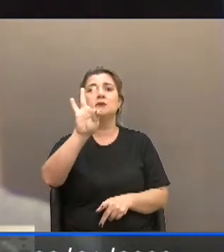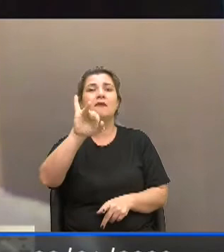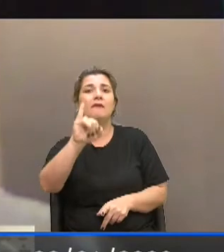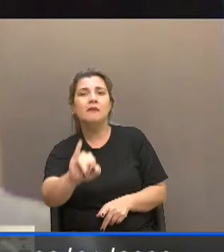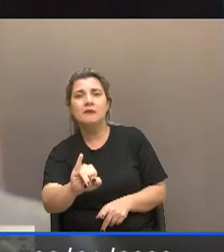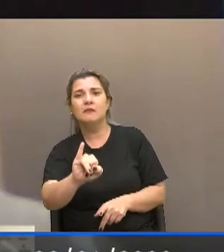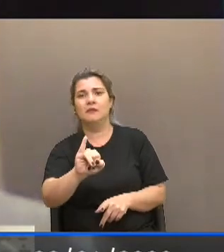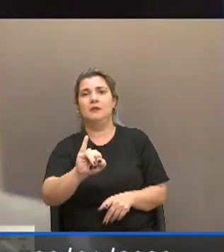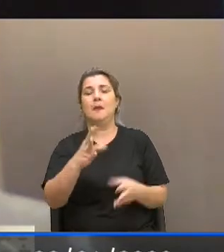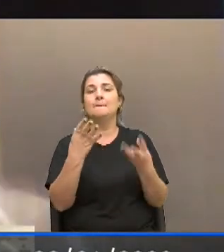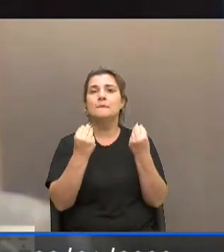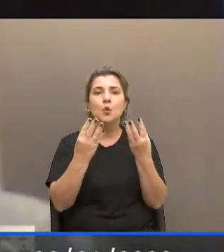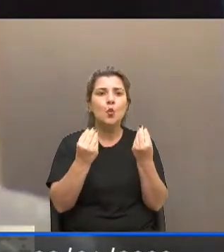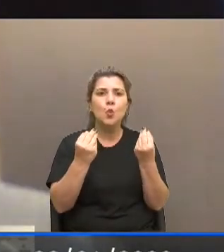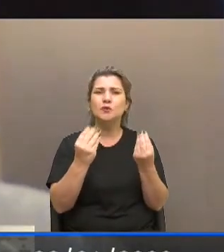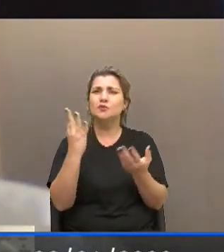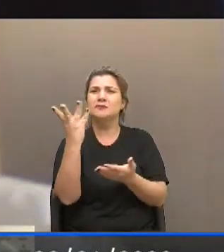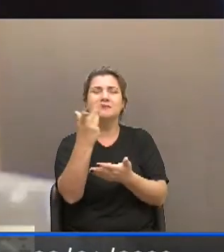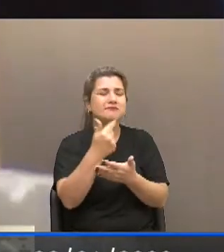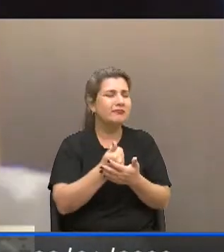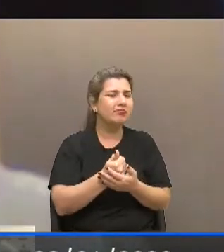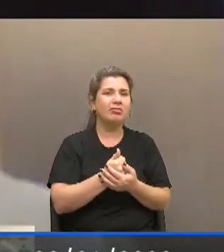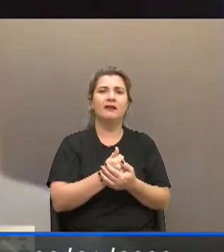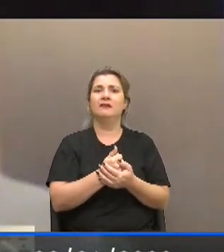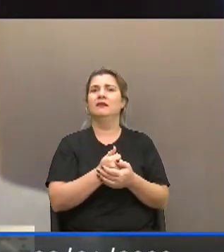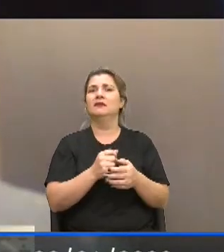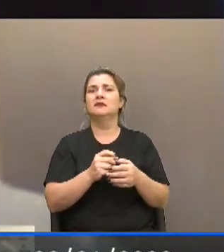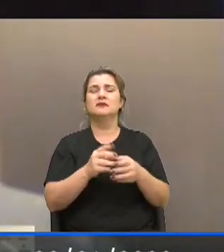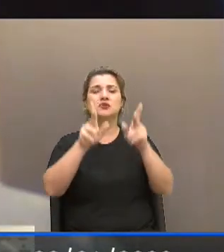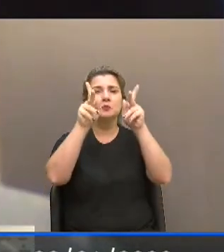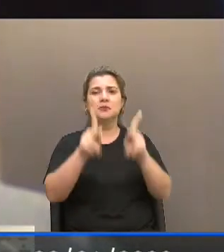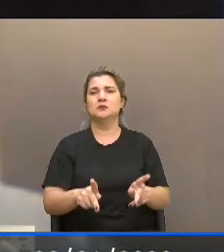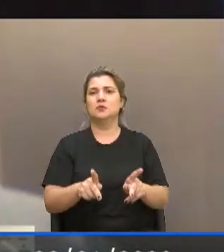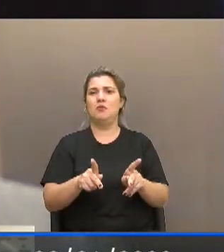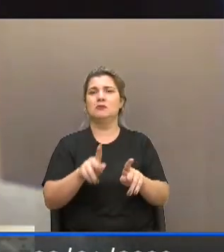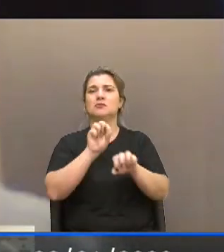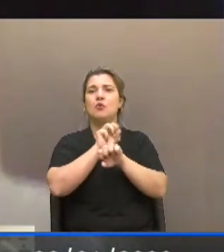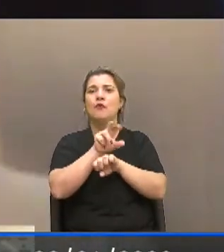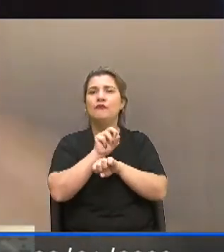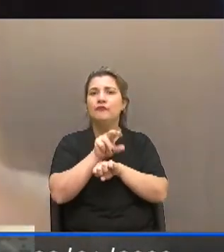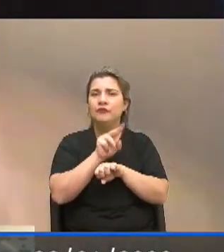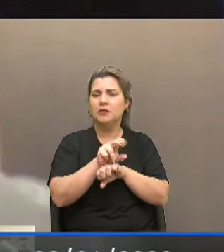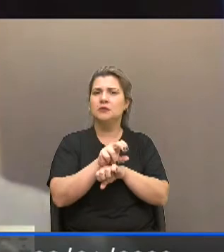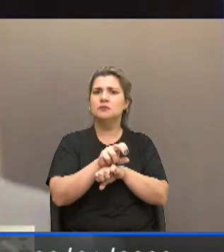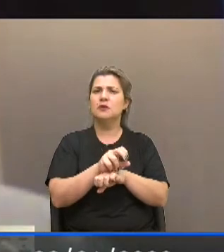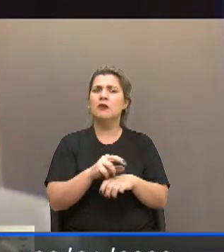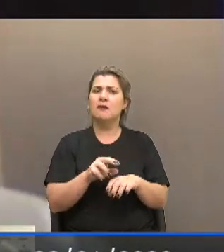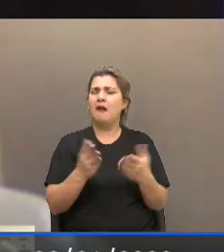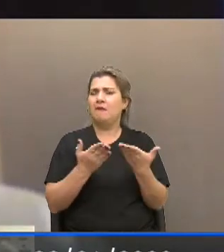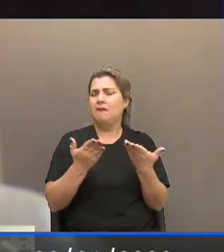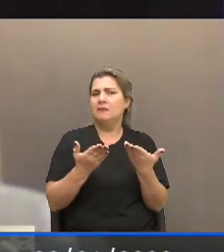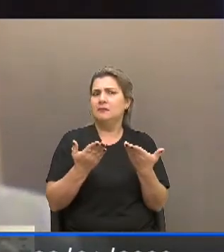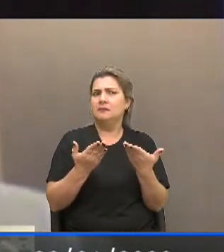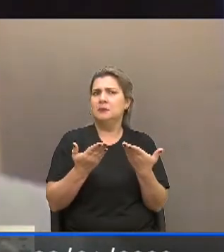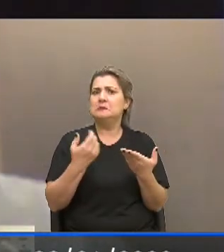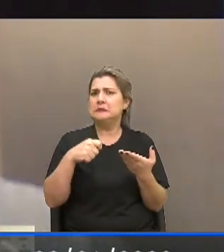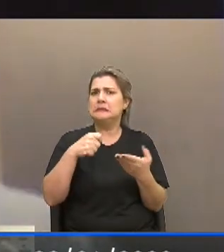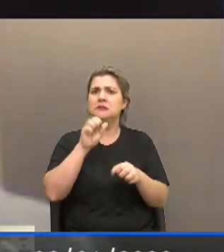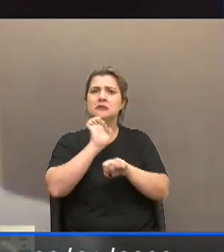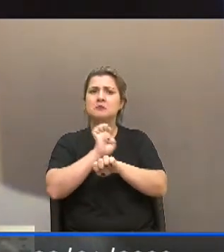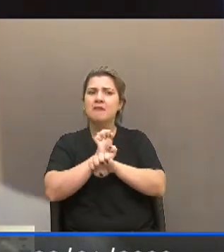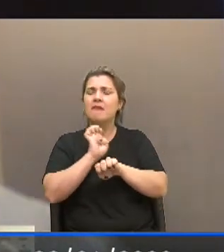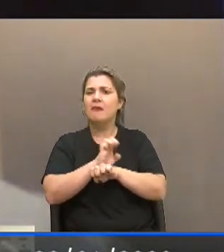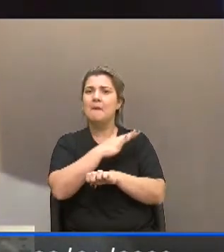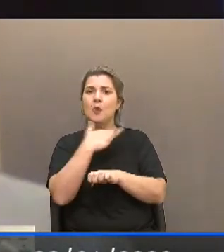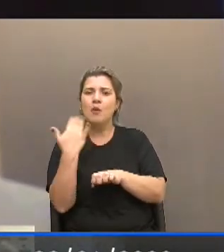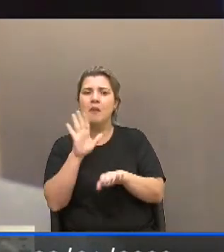centenas, dezenas, pessoas contaminadas. Então vão esperar morrer mais gente para depois